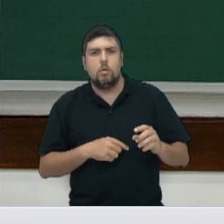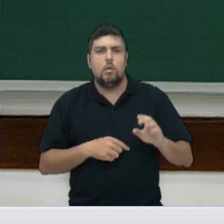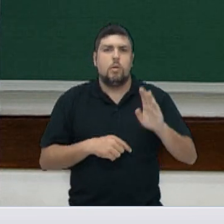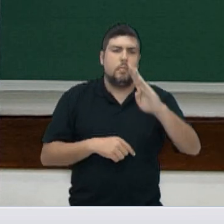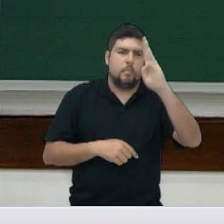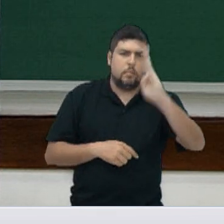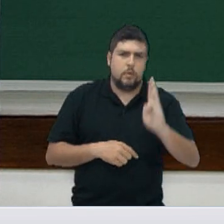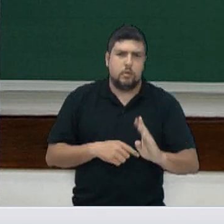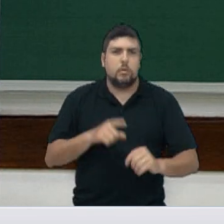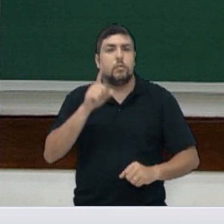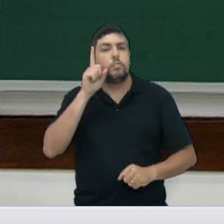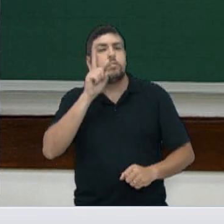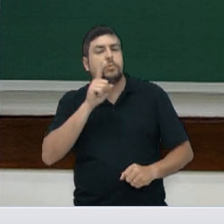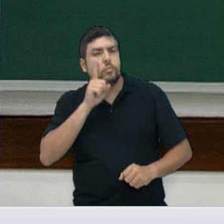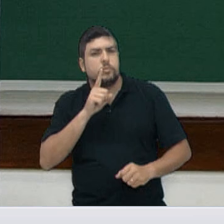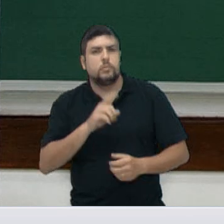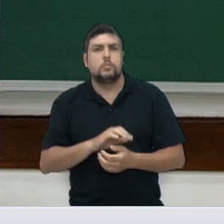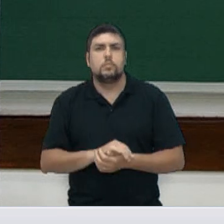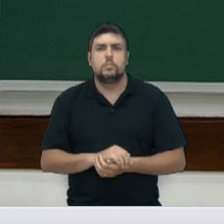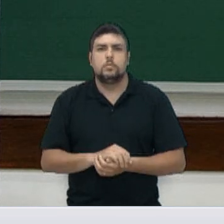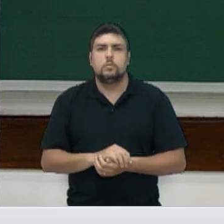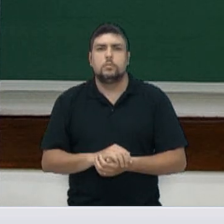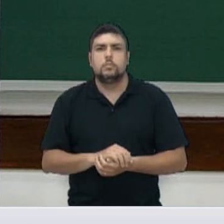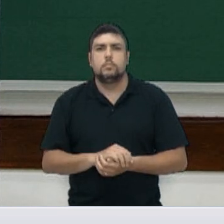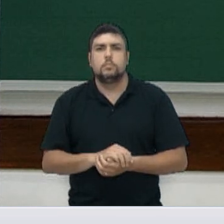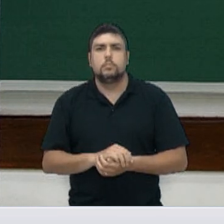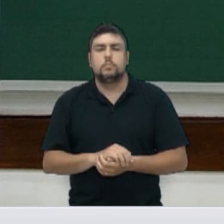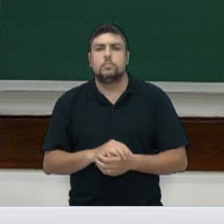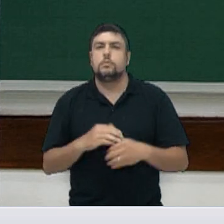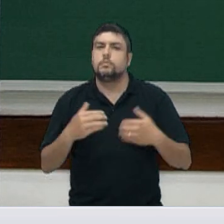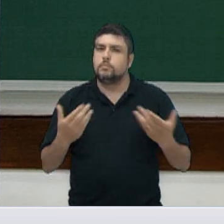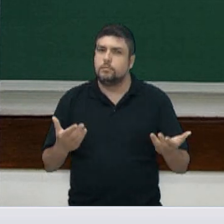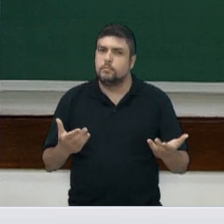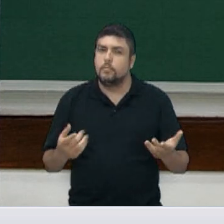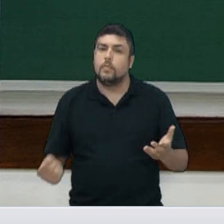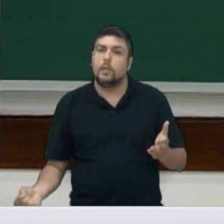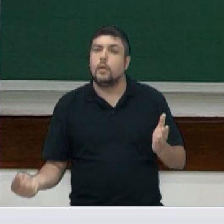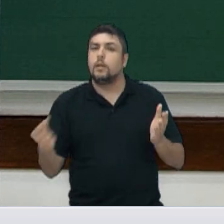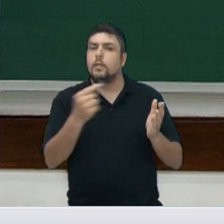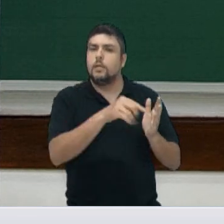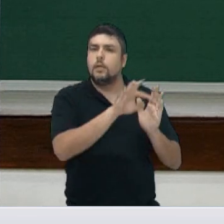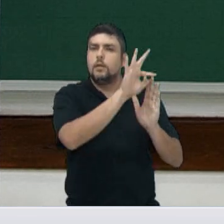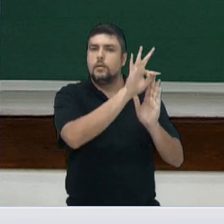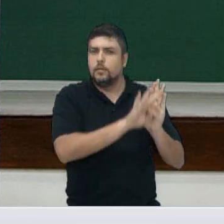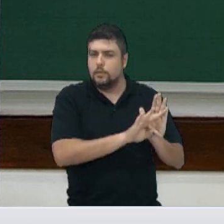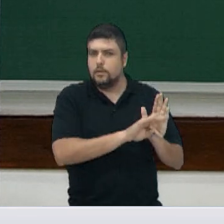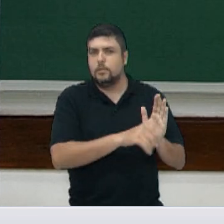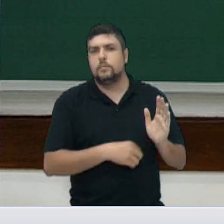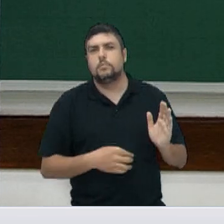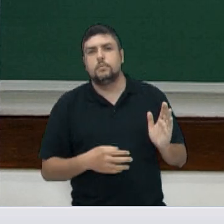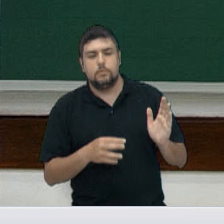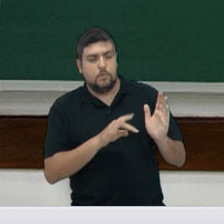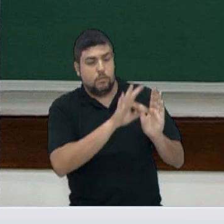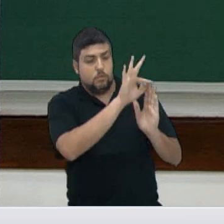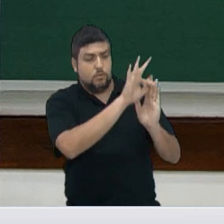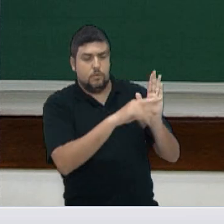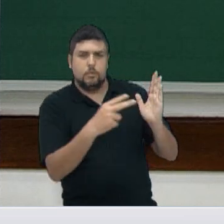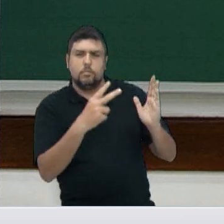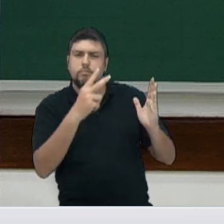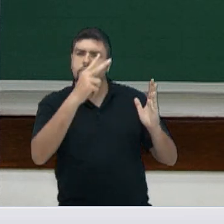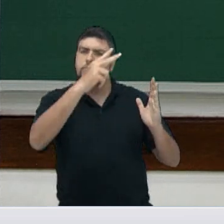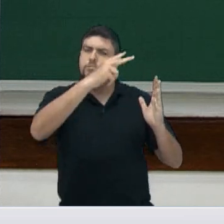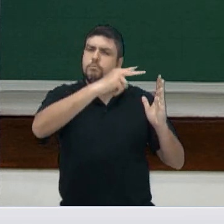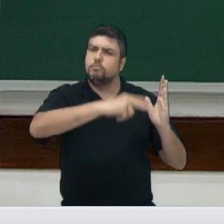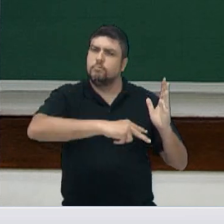Unidos. Sim. Agora, texto. Quando lemos o texto,